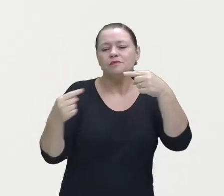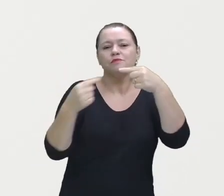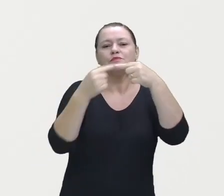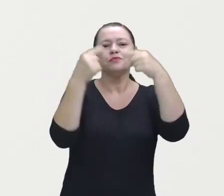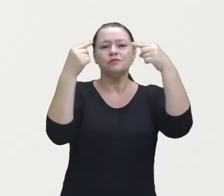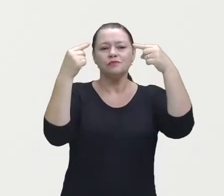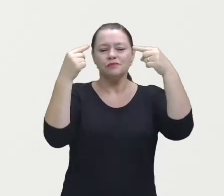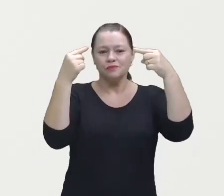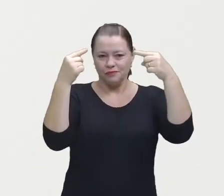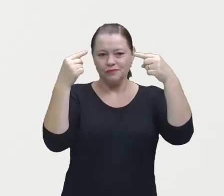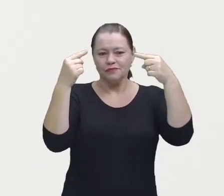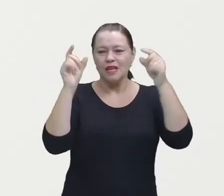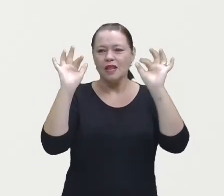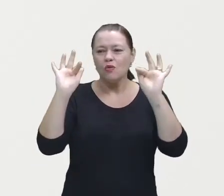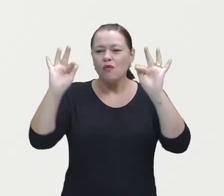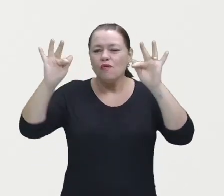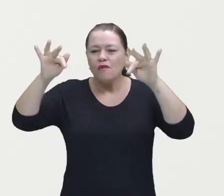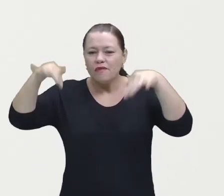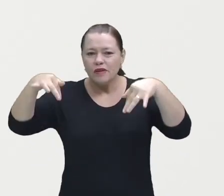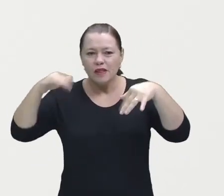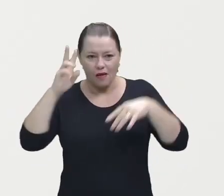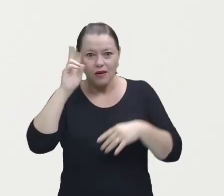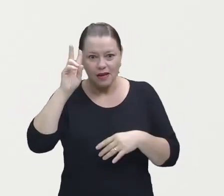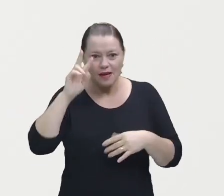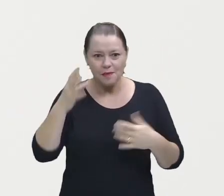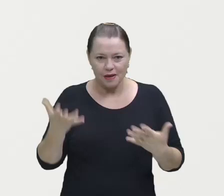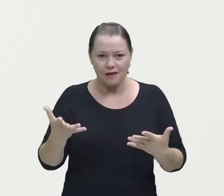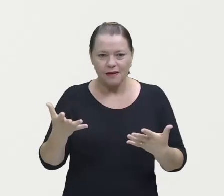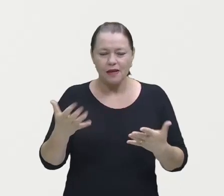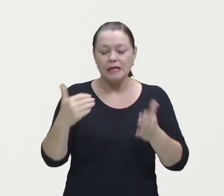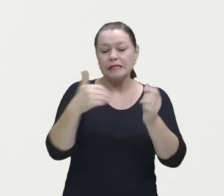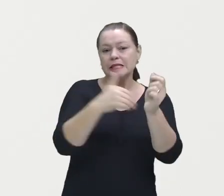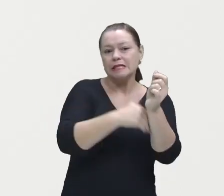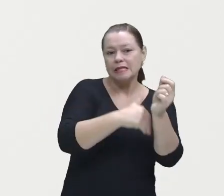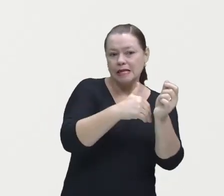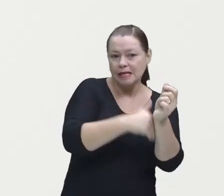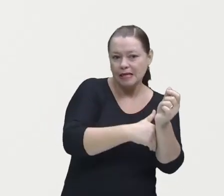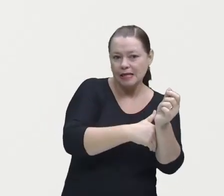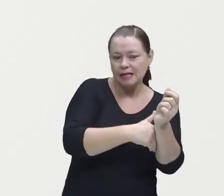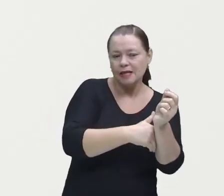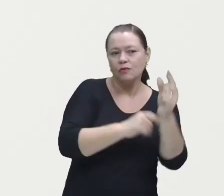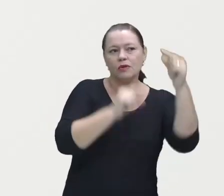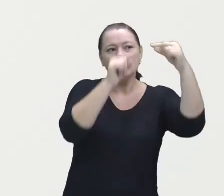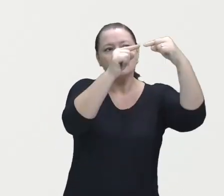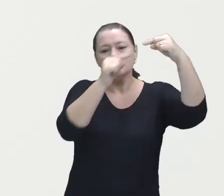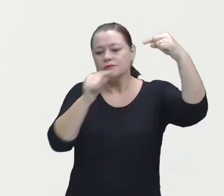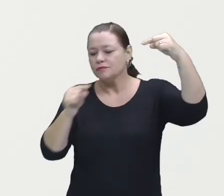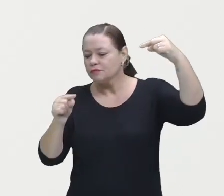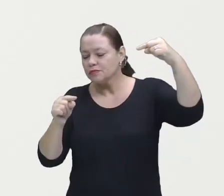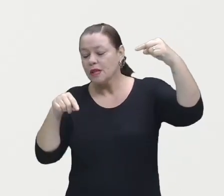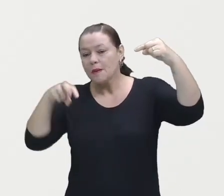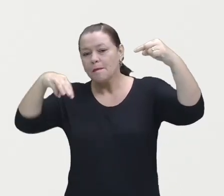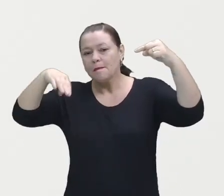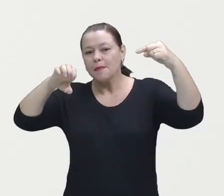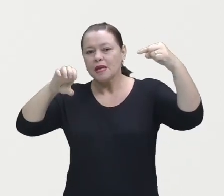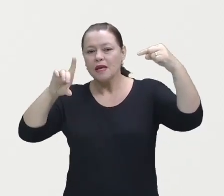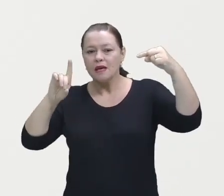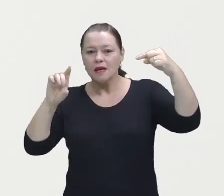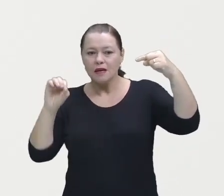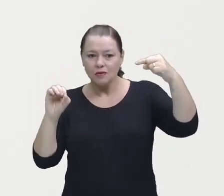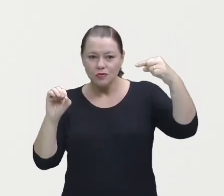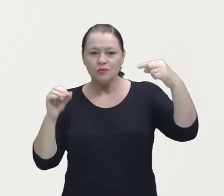mesmo som final. Lembra? Que segredo, nós ligamos com medo.